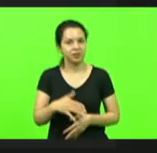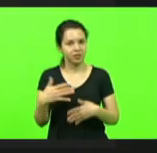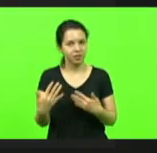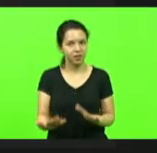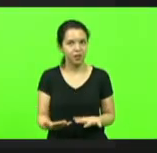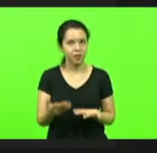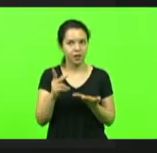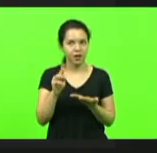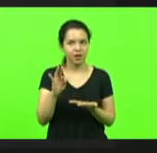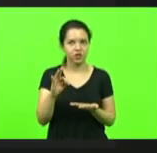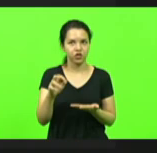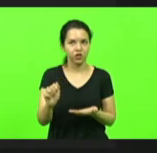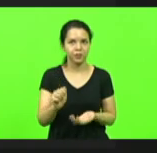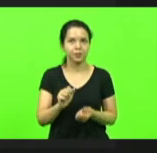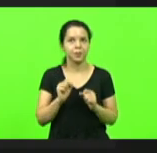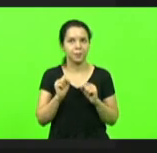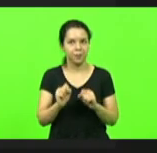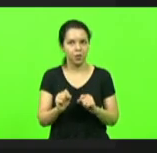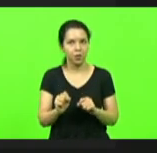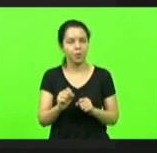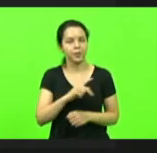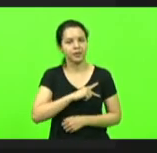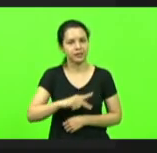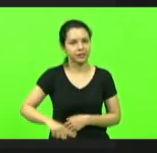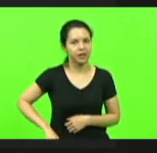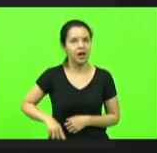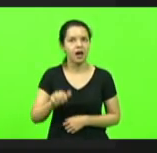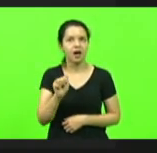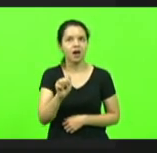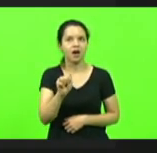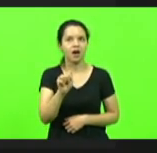tua, presidente da ASCA.